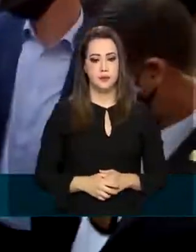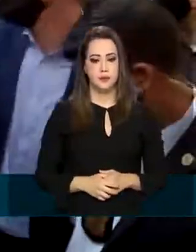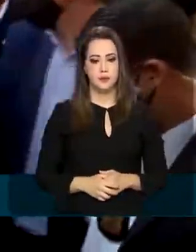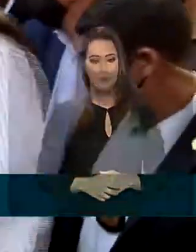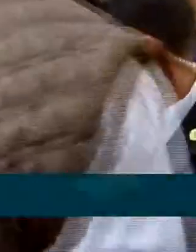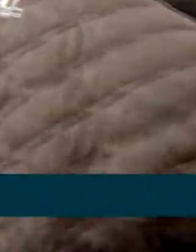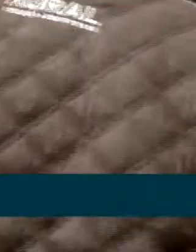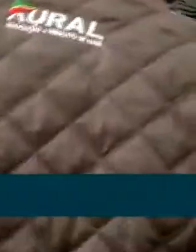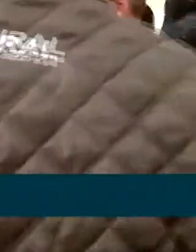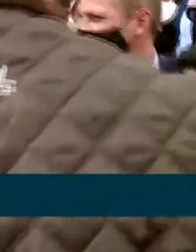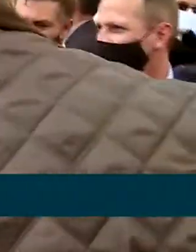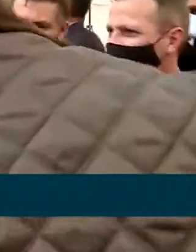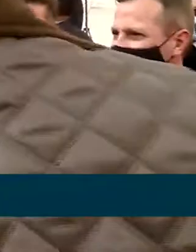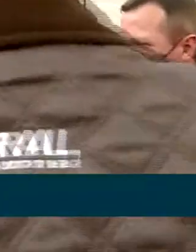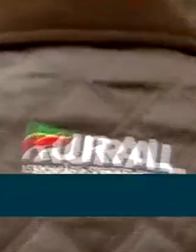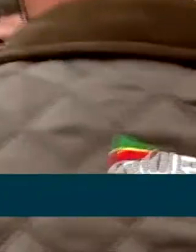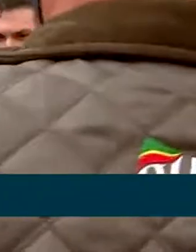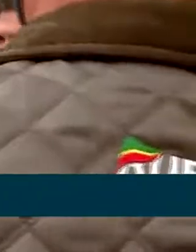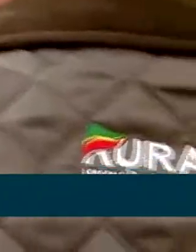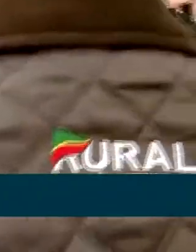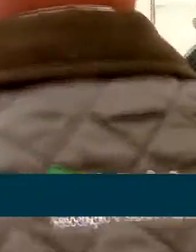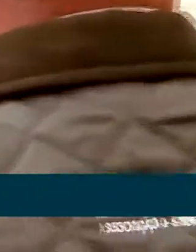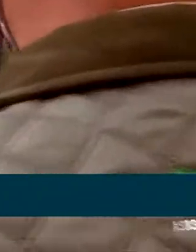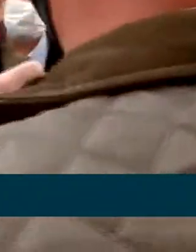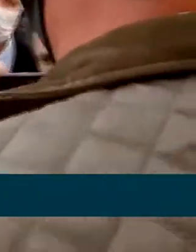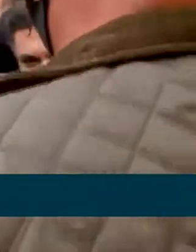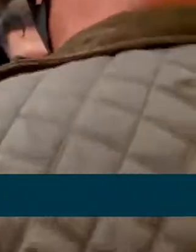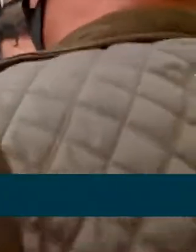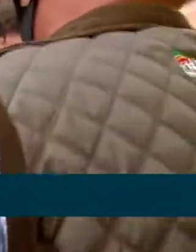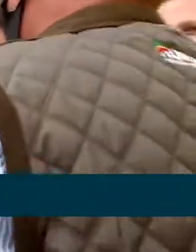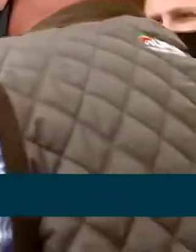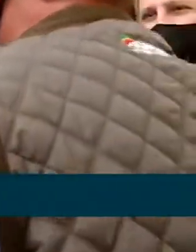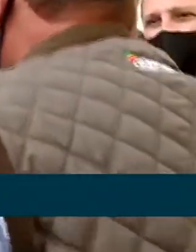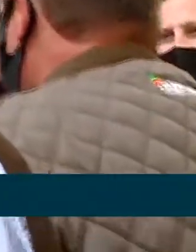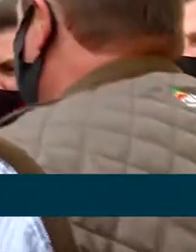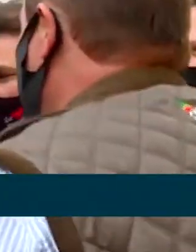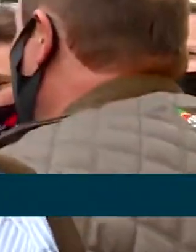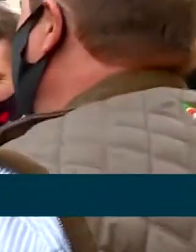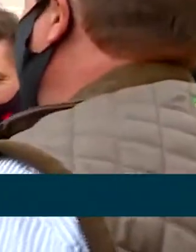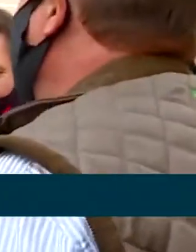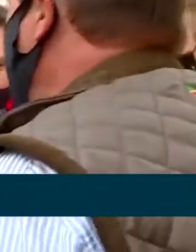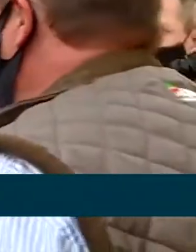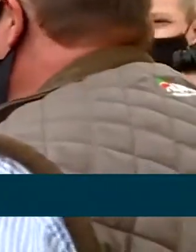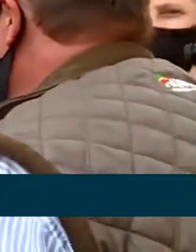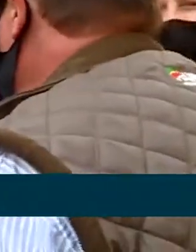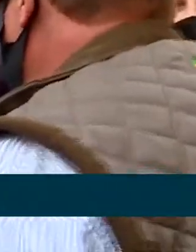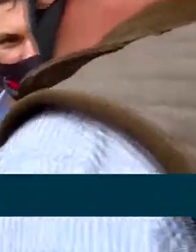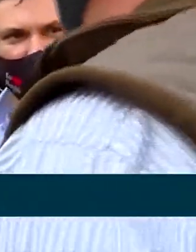Quando o senhor é candidato? Esse é o homem que me ajudou no evento, no Lula.